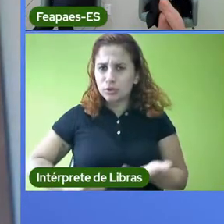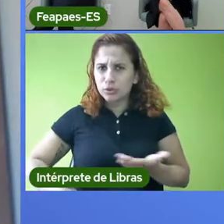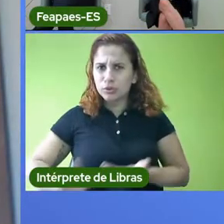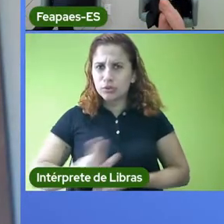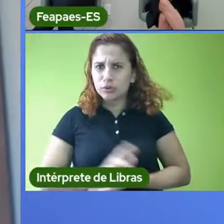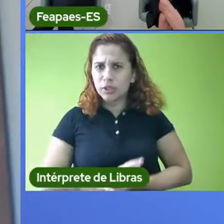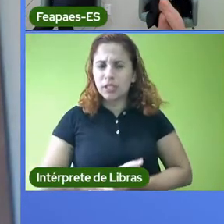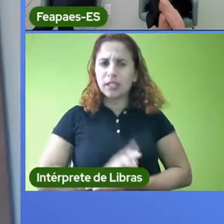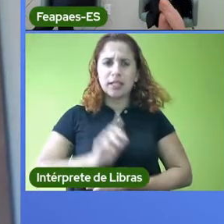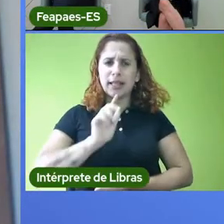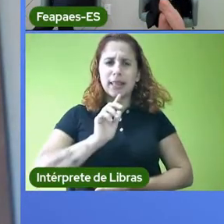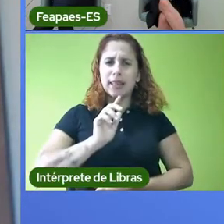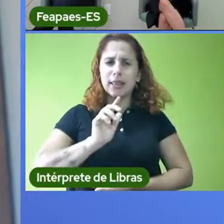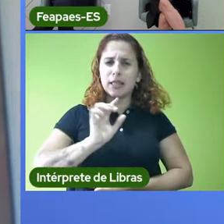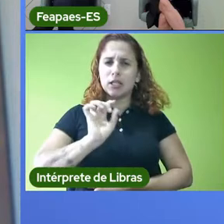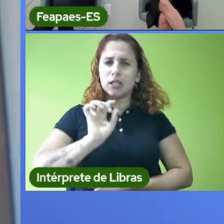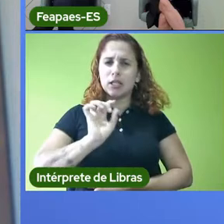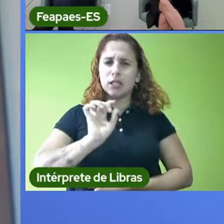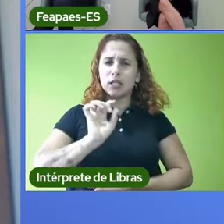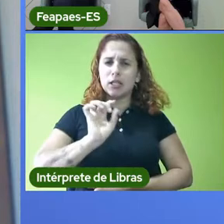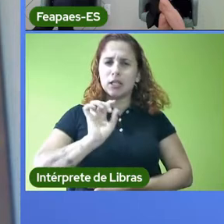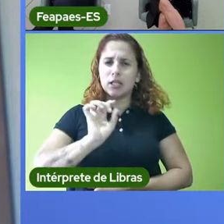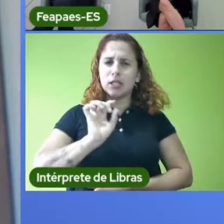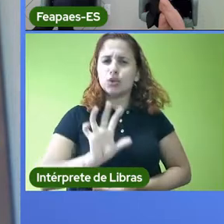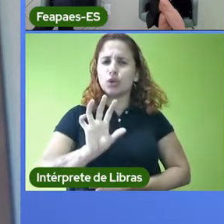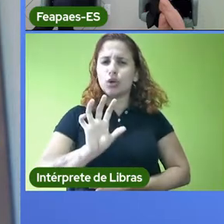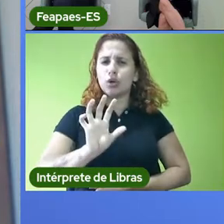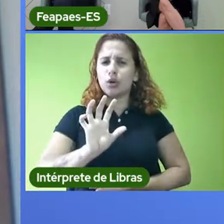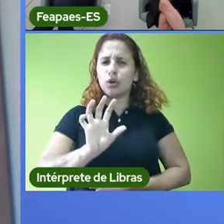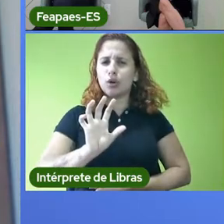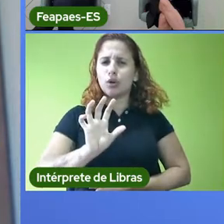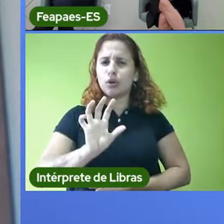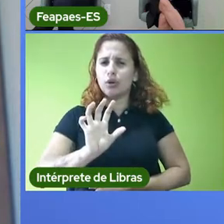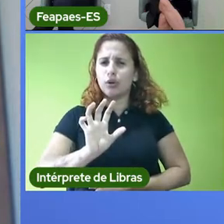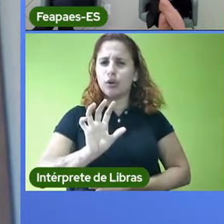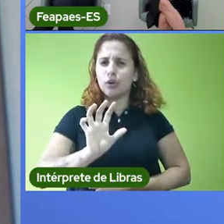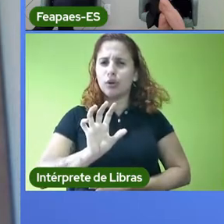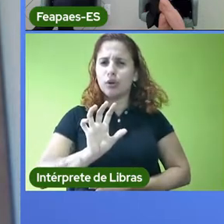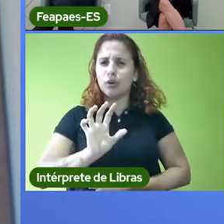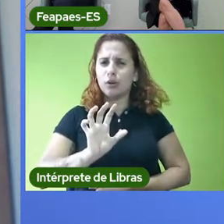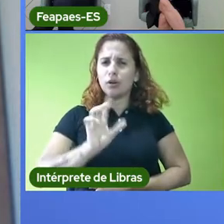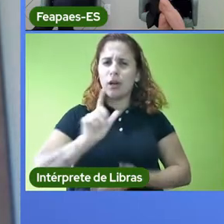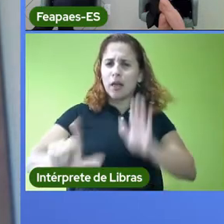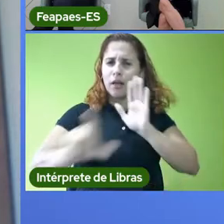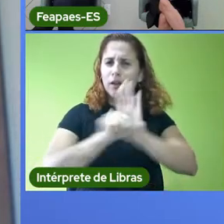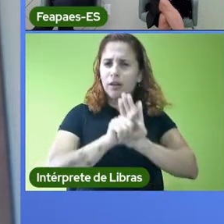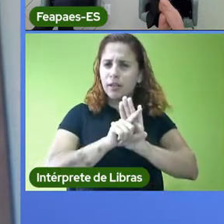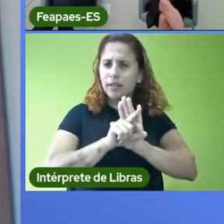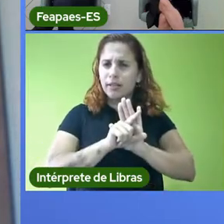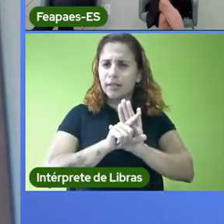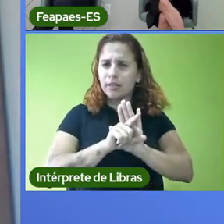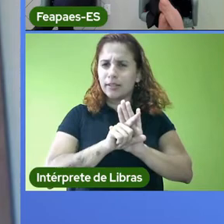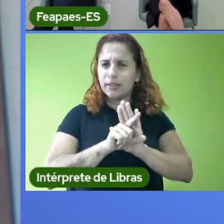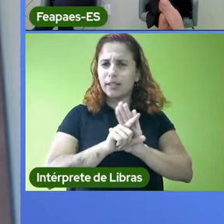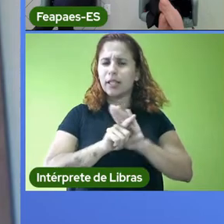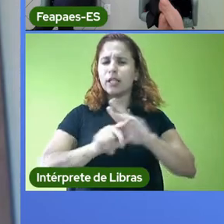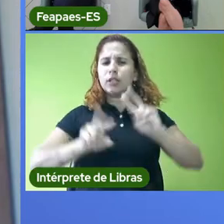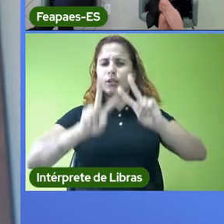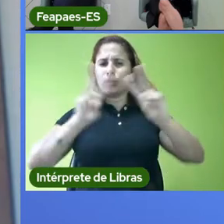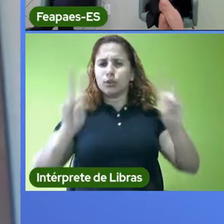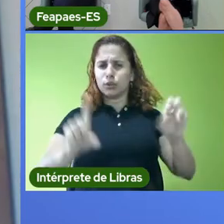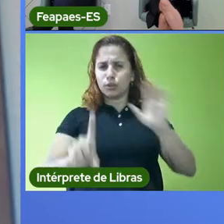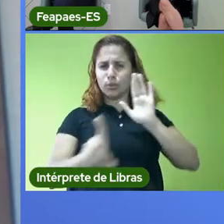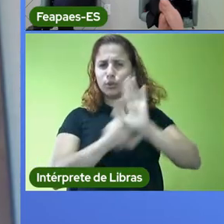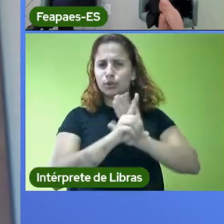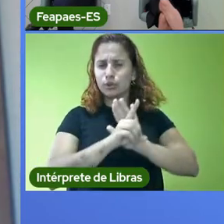é só resultado das dificuldades de acesso a leis e a direitos. as pessoas com deficiência